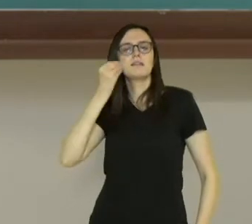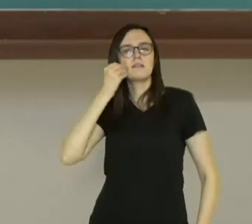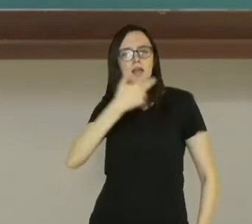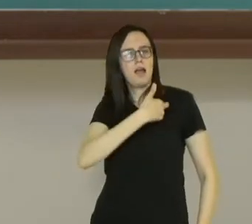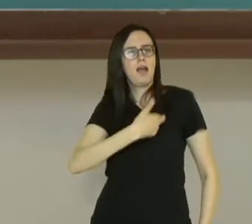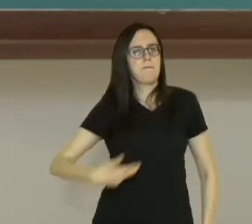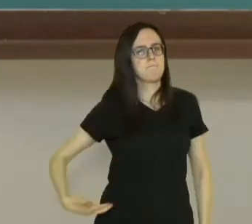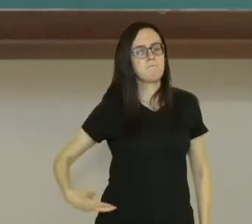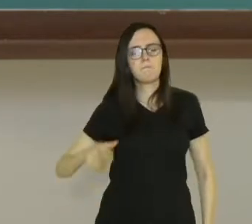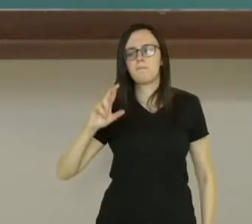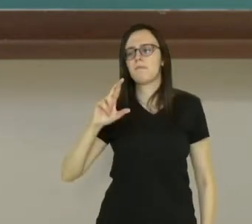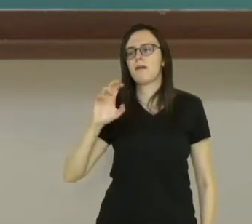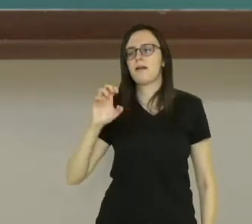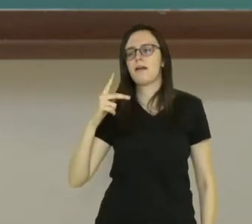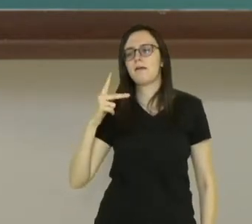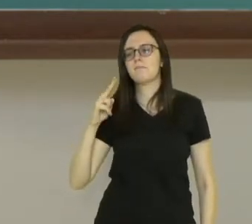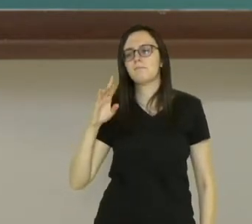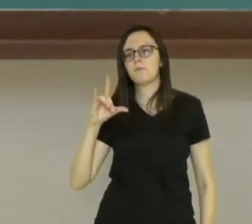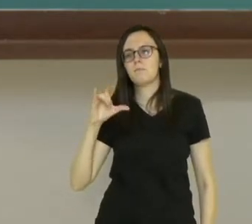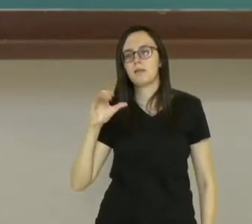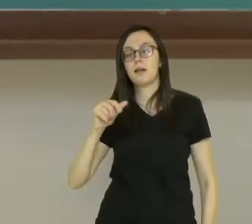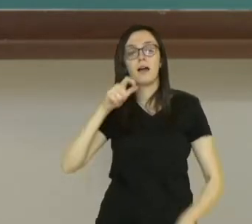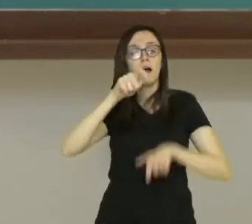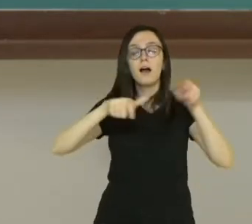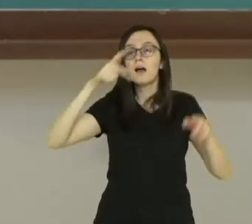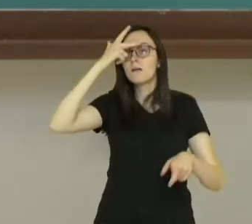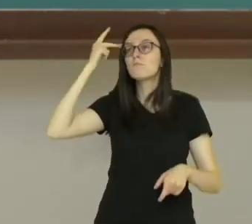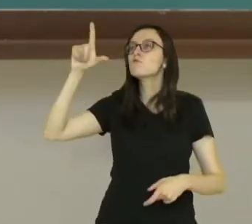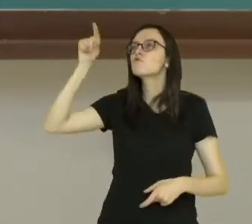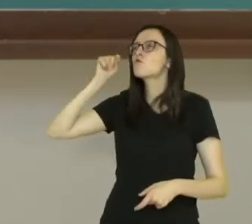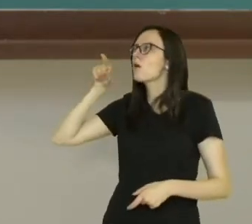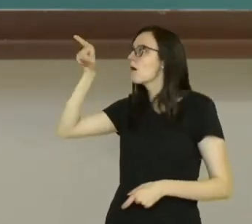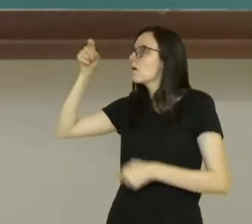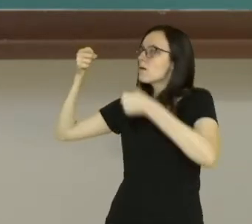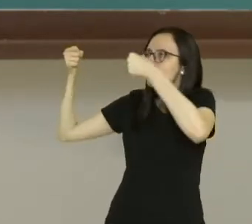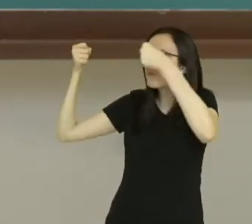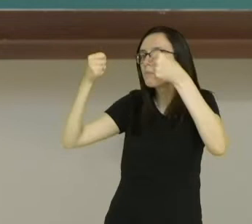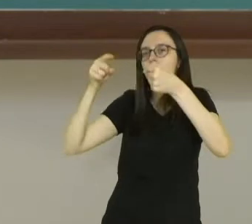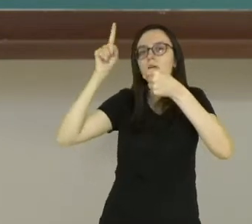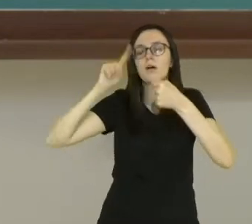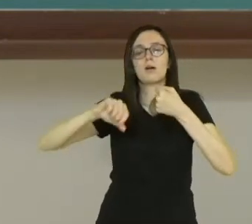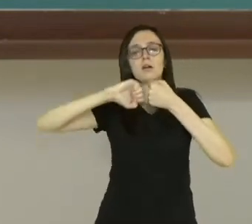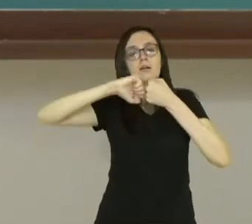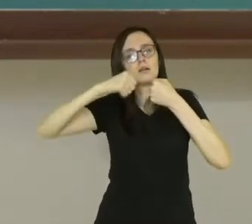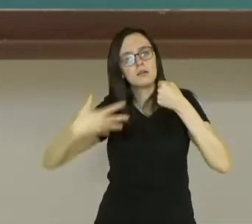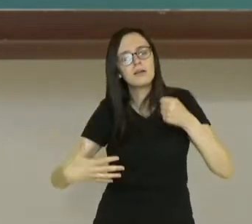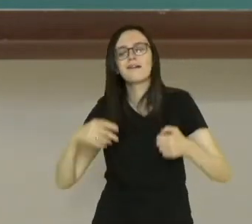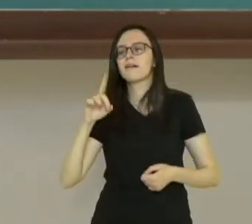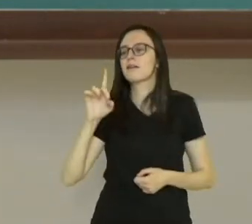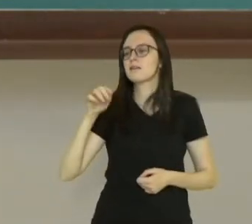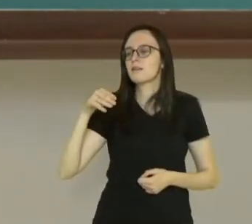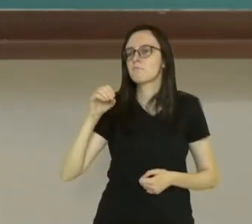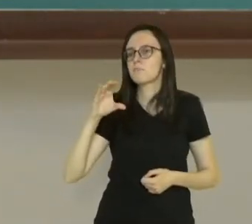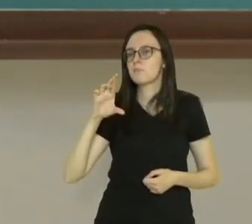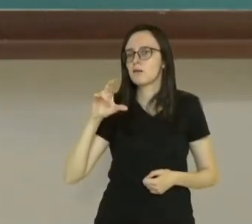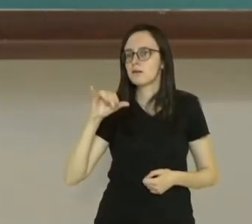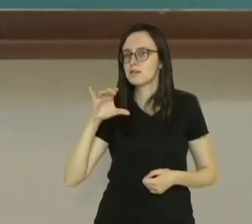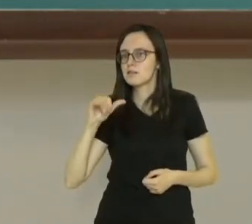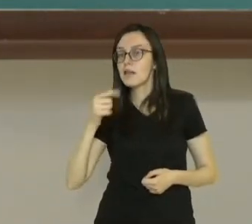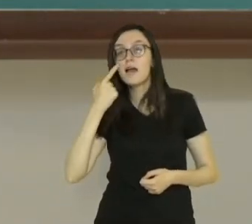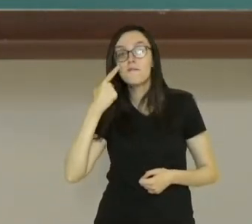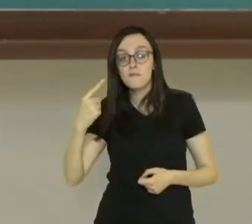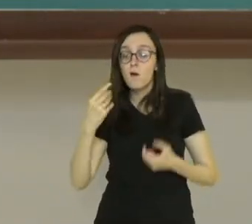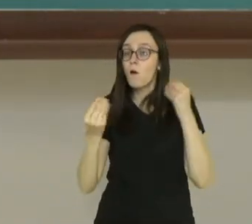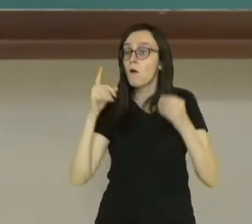as pessoas escolheriam quem estaria no poder. São bases democráticas de ideias. Olha só como é